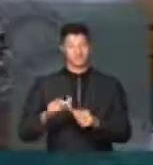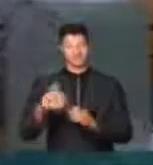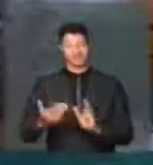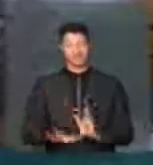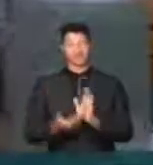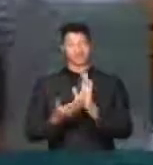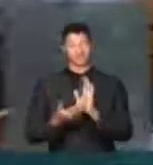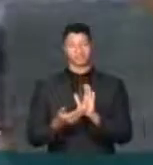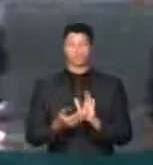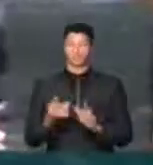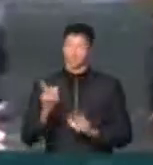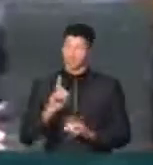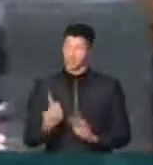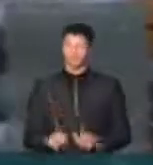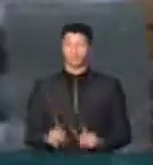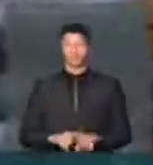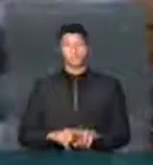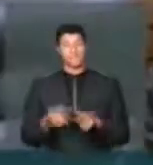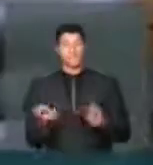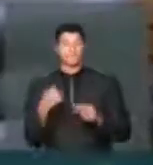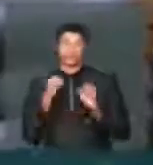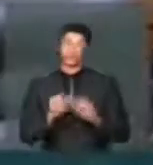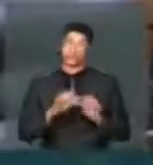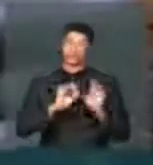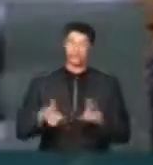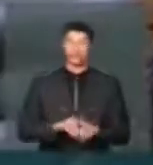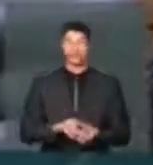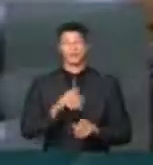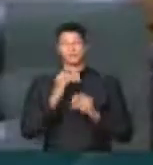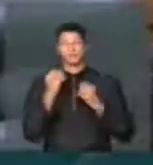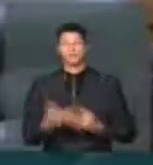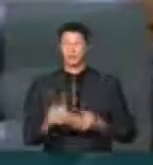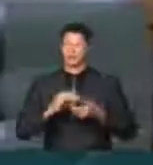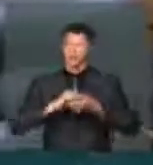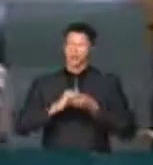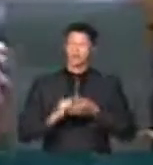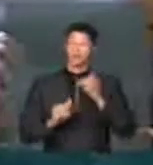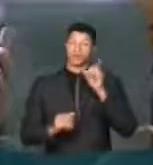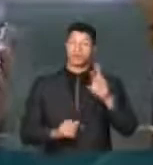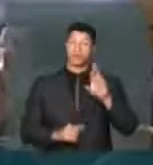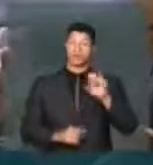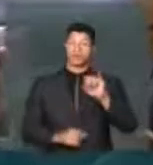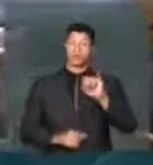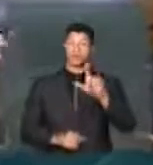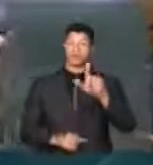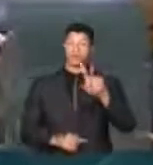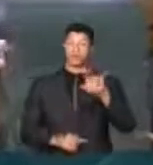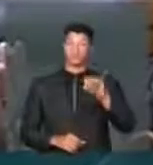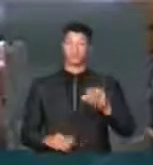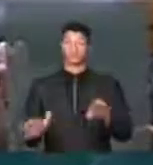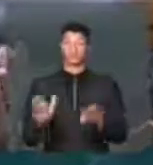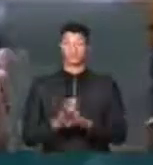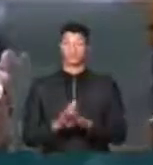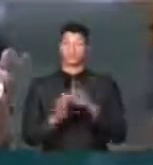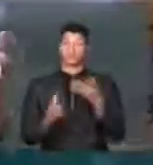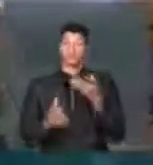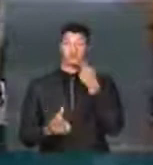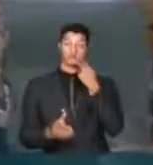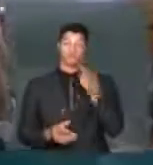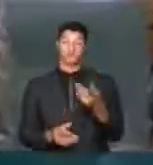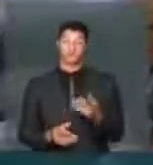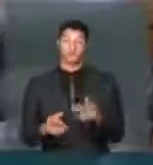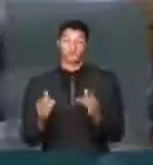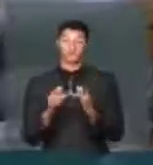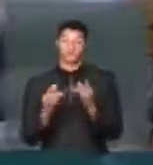nessa casa. E não também poderia, senhor presidente, deixar aqui de cumprimentar o doutor Silvio, que está chegando. Doutor Silvio, quero falar com o